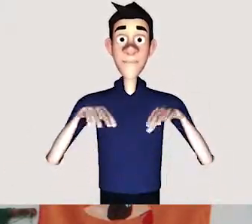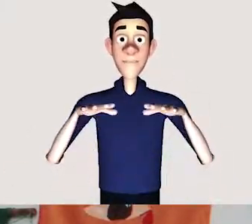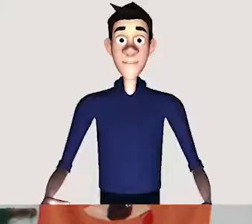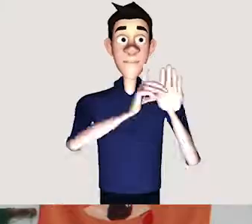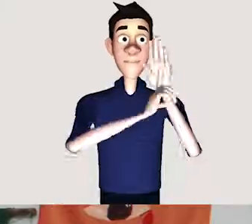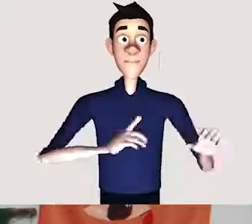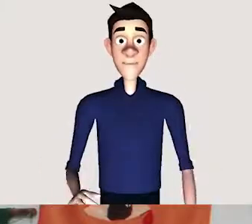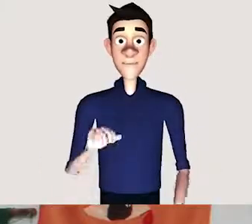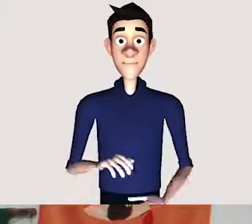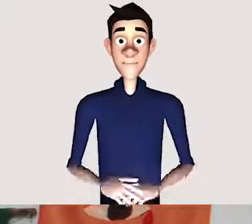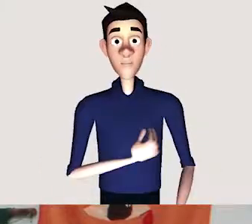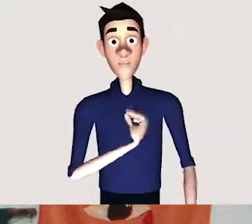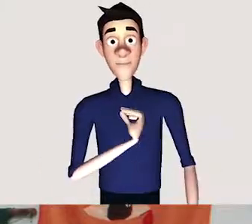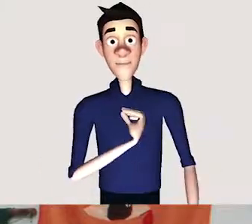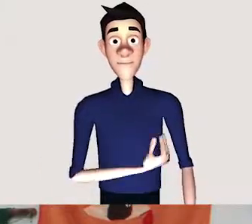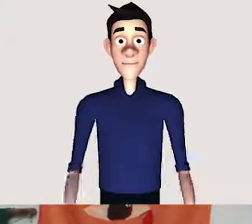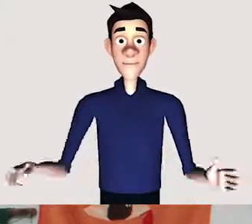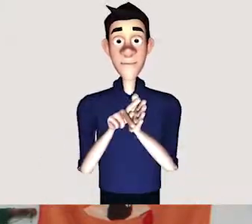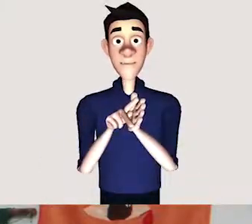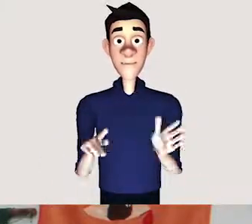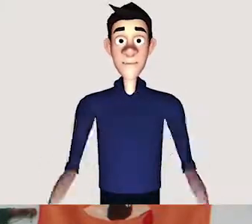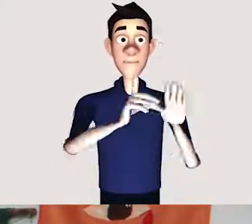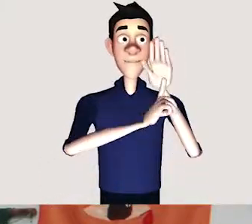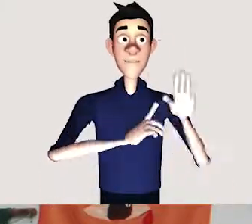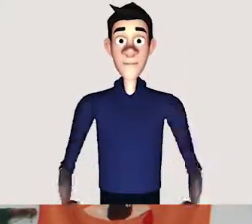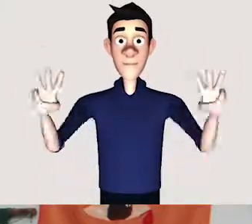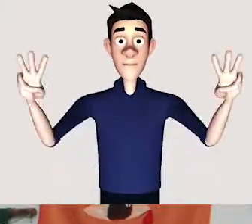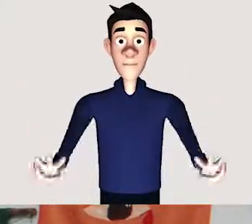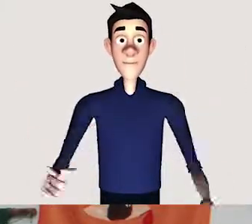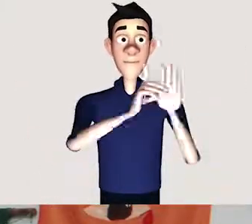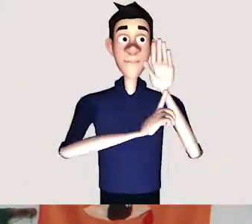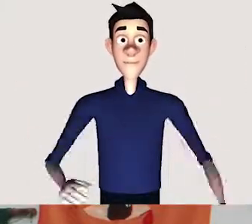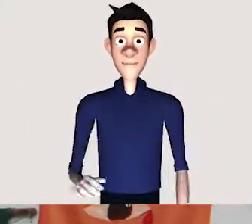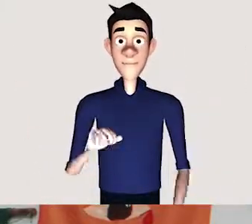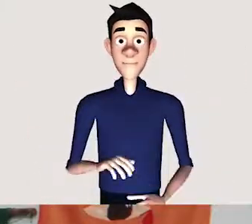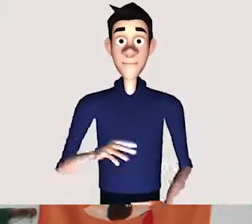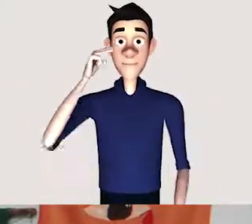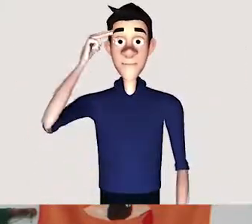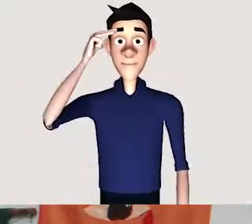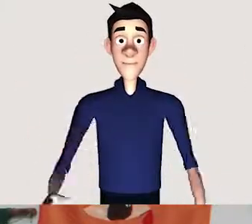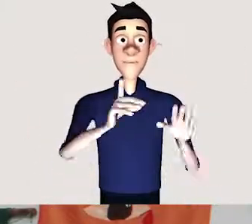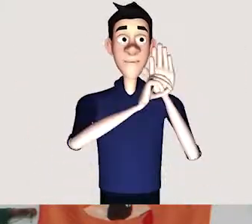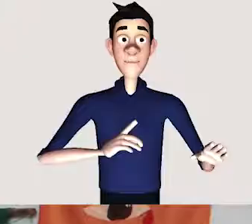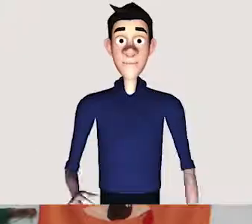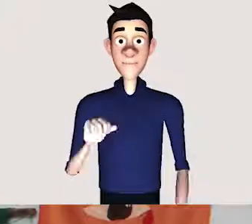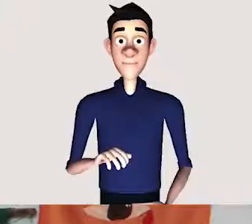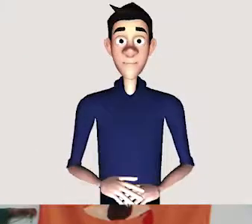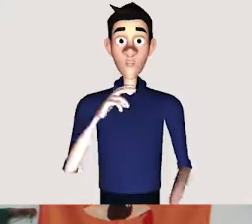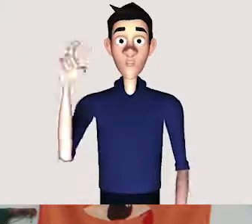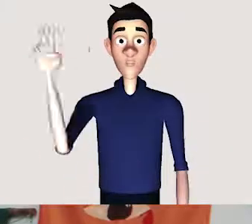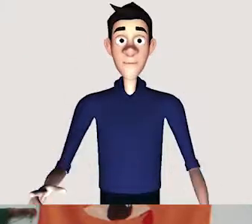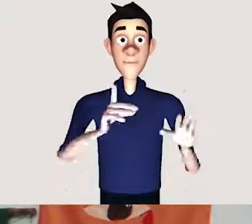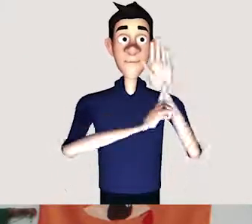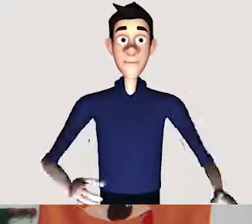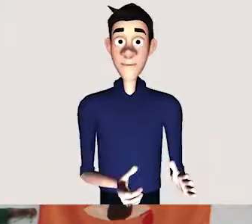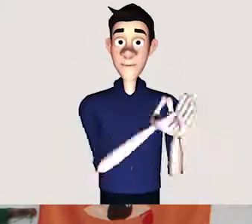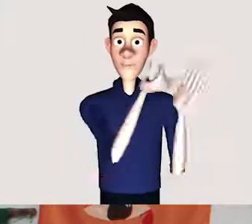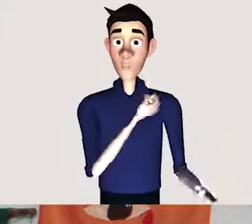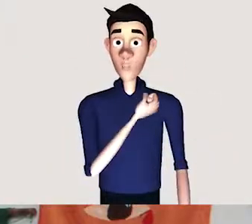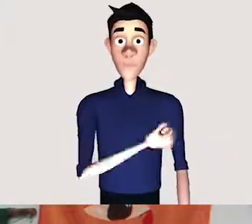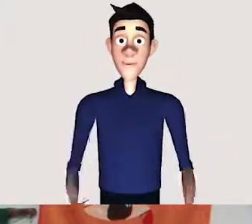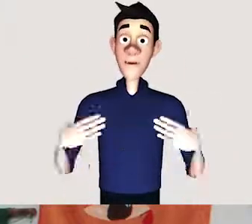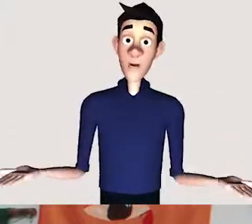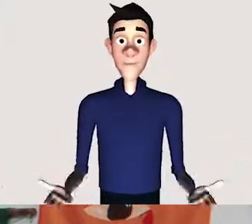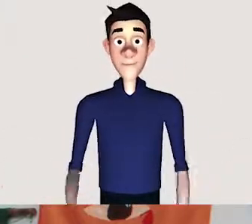cidade, direito à habitação, direito à saúde, direito à terra, direito à vida. E o